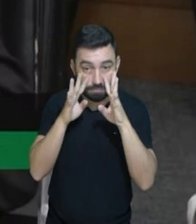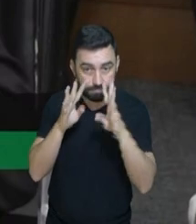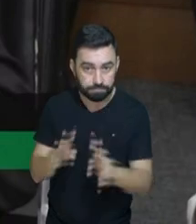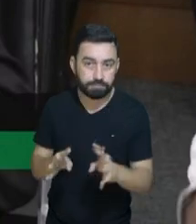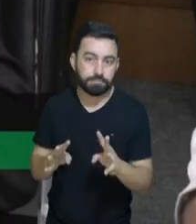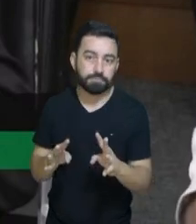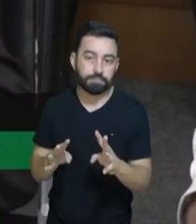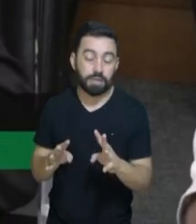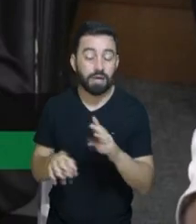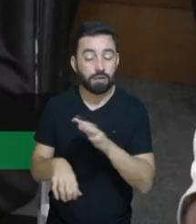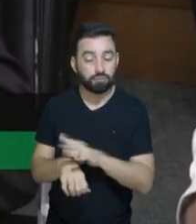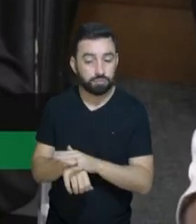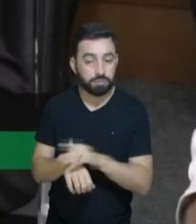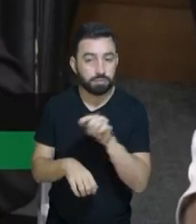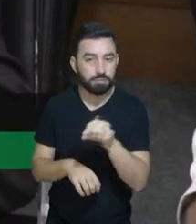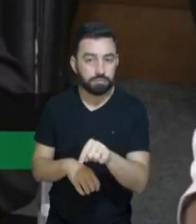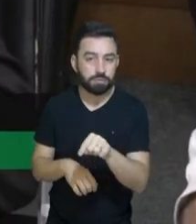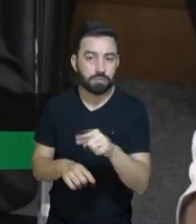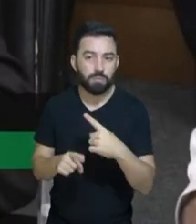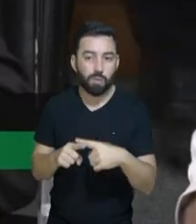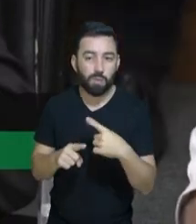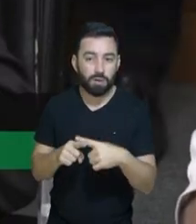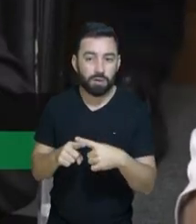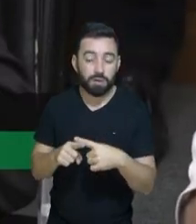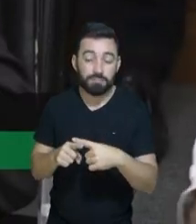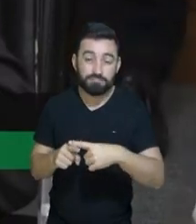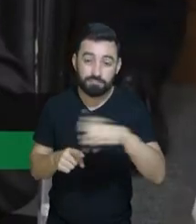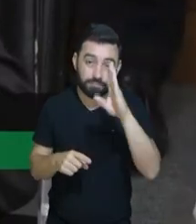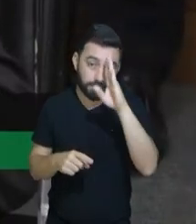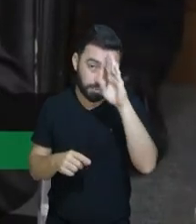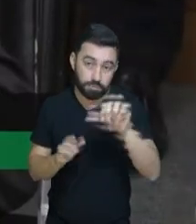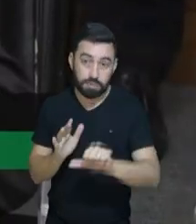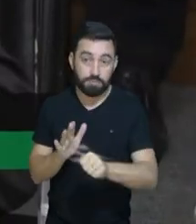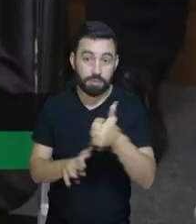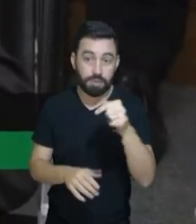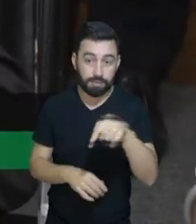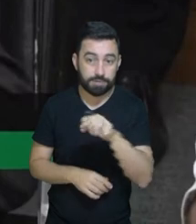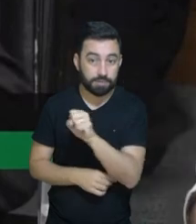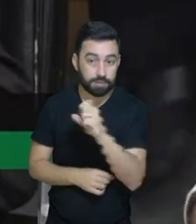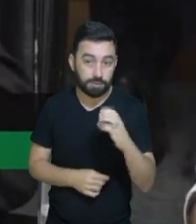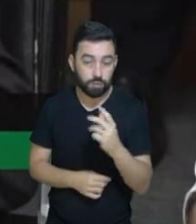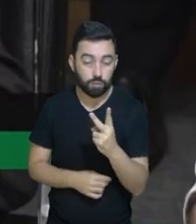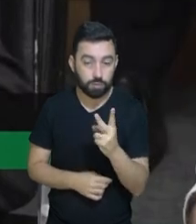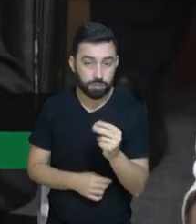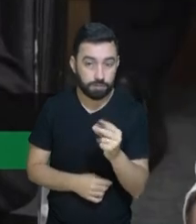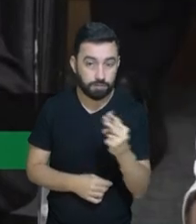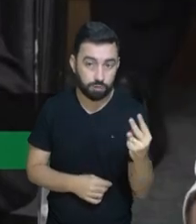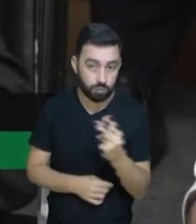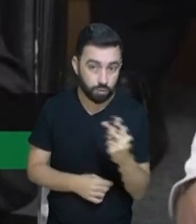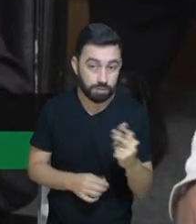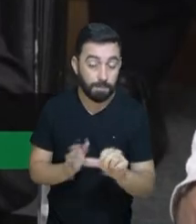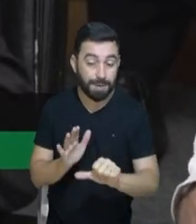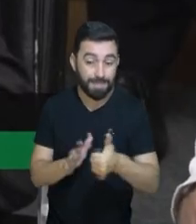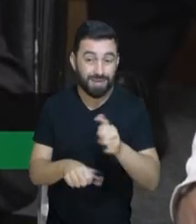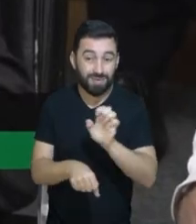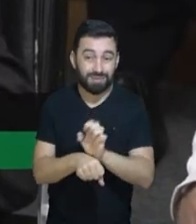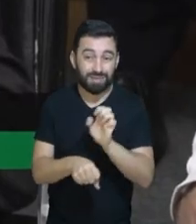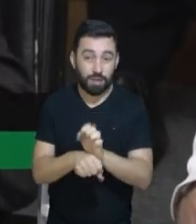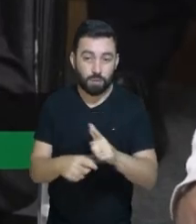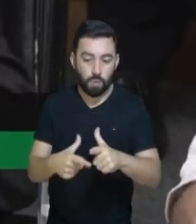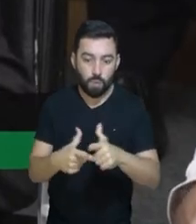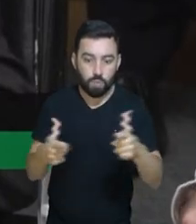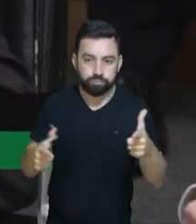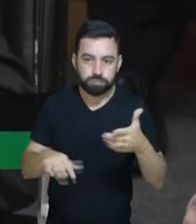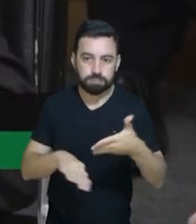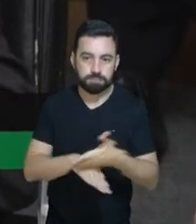é importante salientar que de forma Pioneira Santa Catarina em 2022 foi o primeiro estado a ampliar o